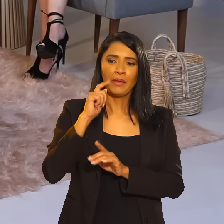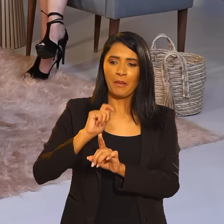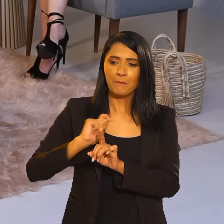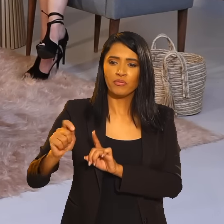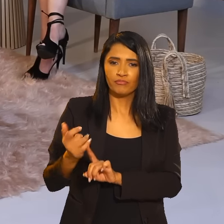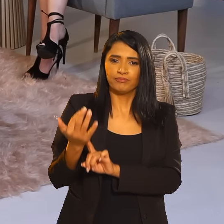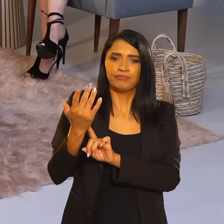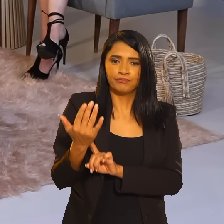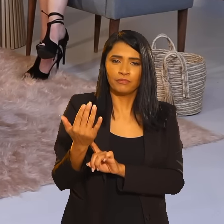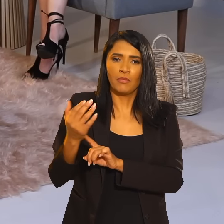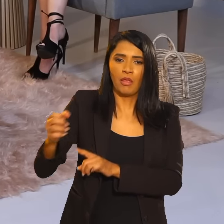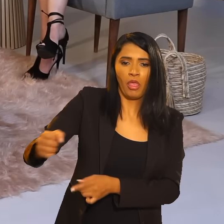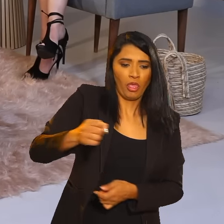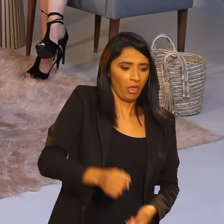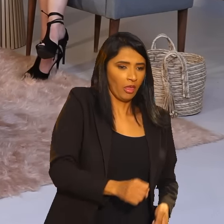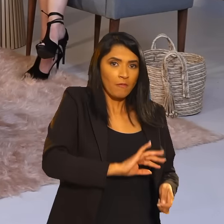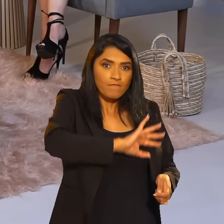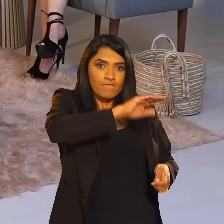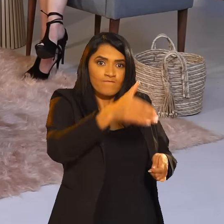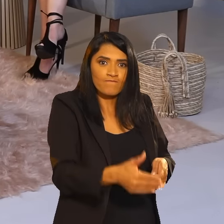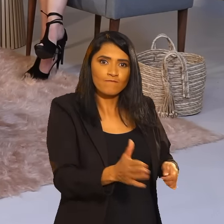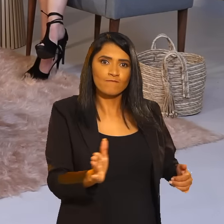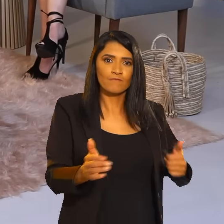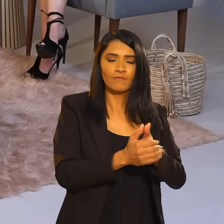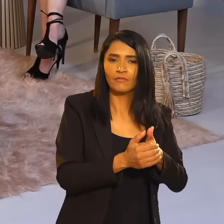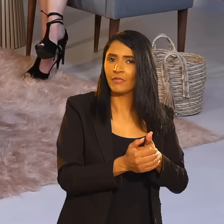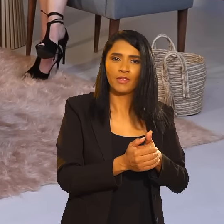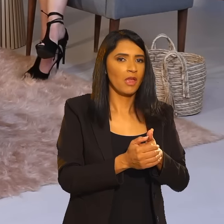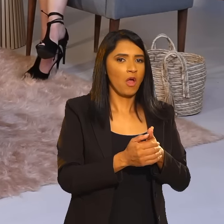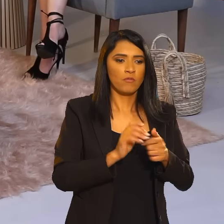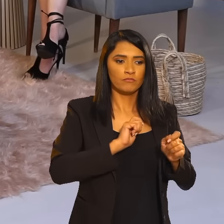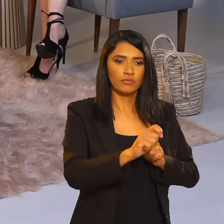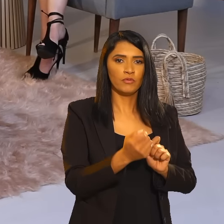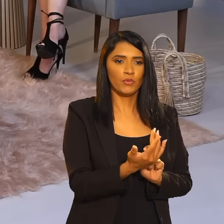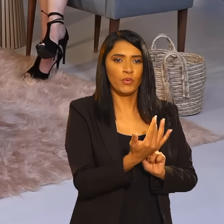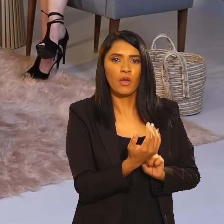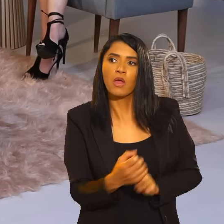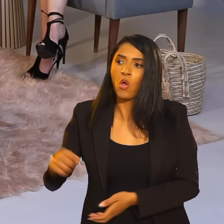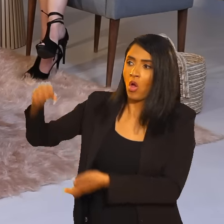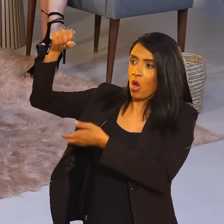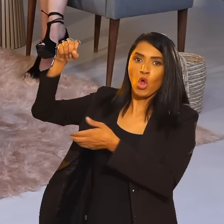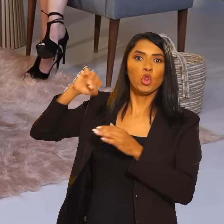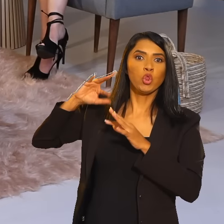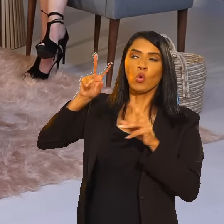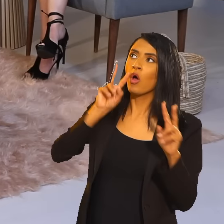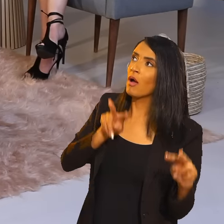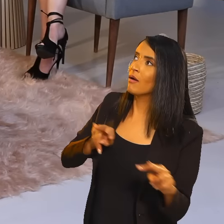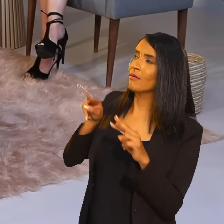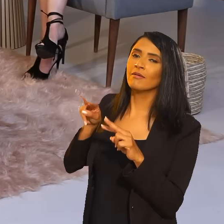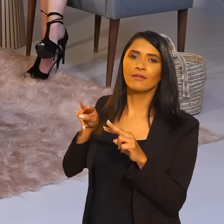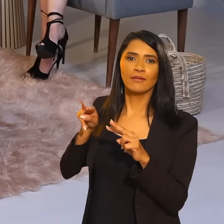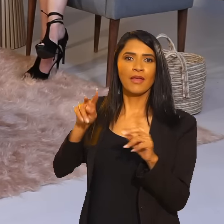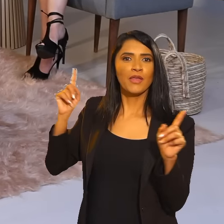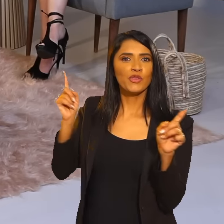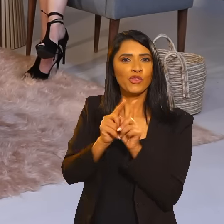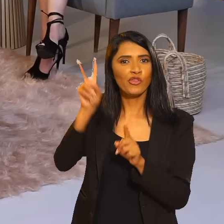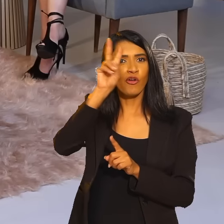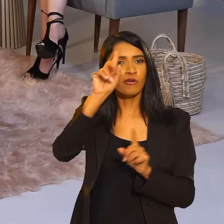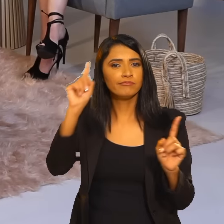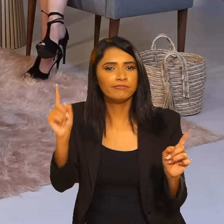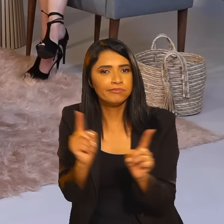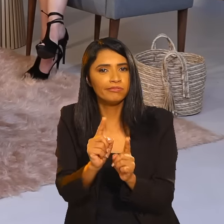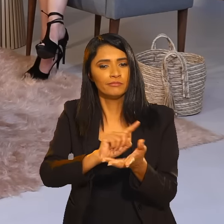uma lamparina e põe embaixo do cesto? Não, tira e coloca onde todo mundo vai ver. Olha só que história curtinha, né? Que parábola curtinha. Mas